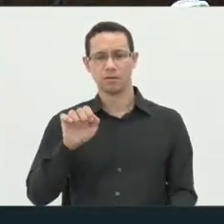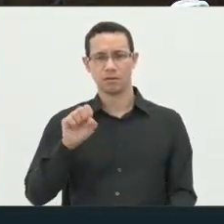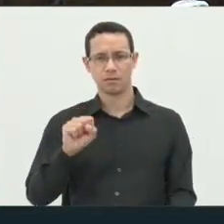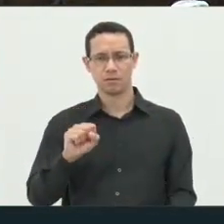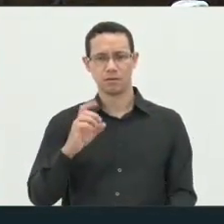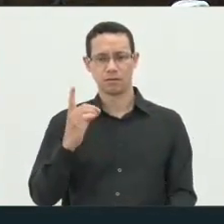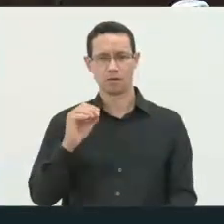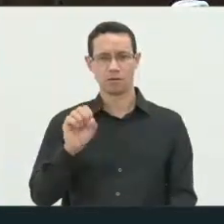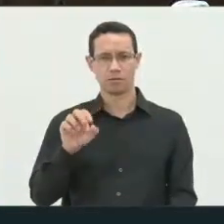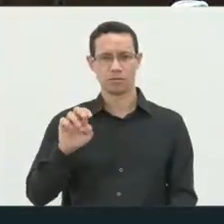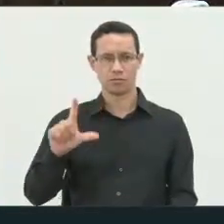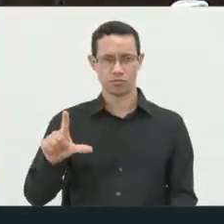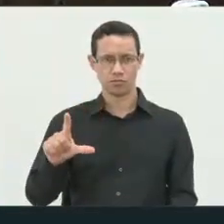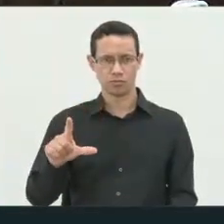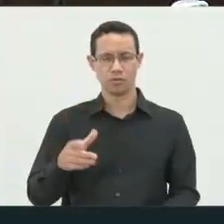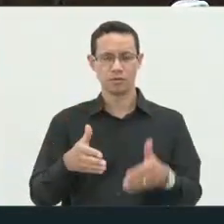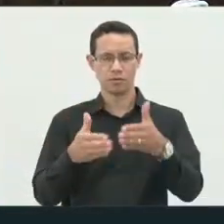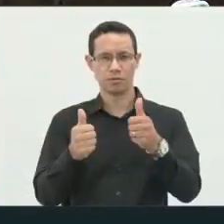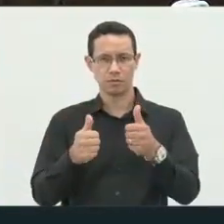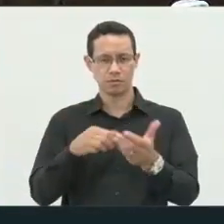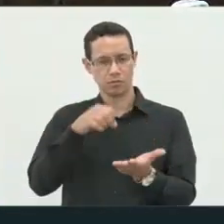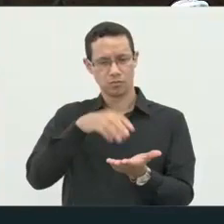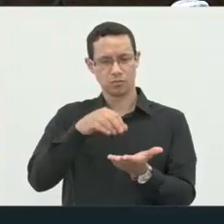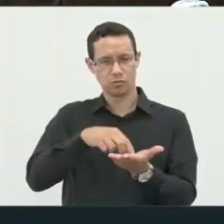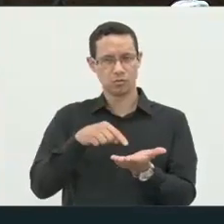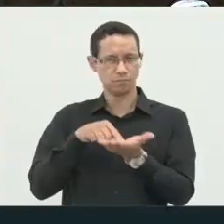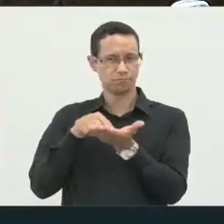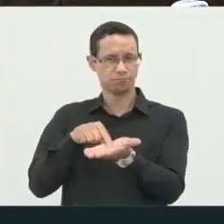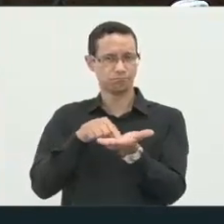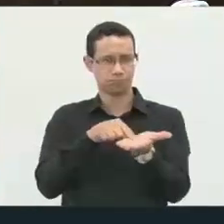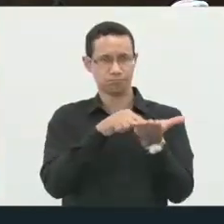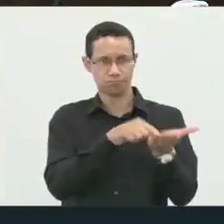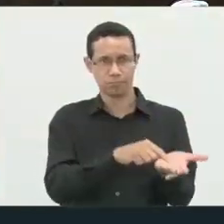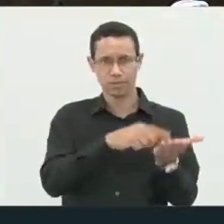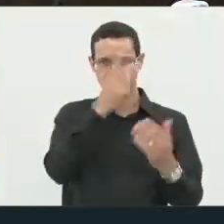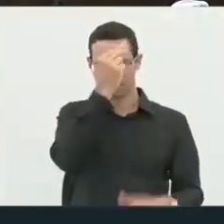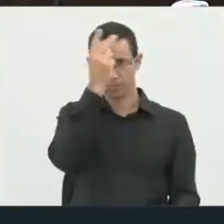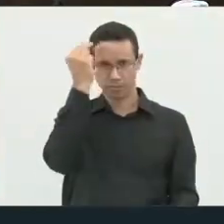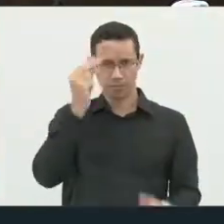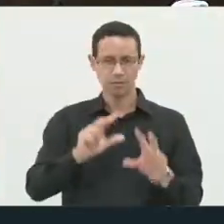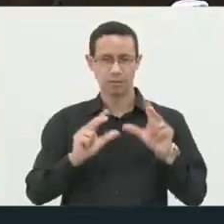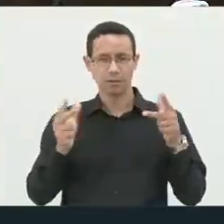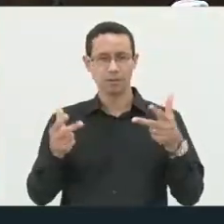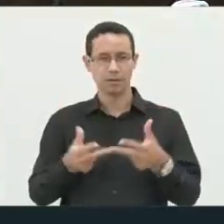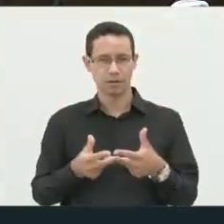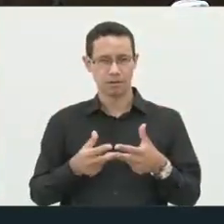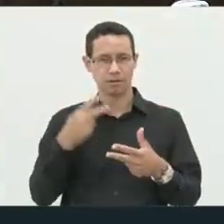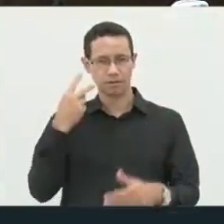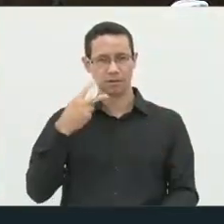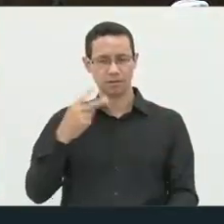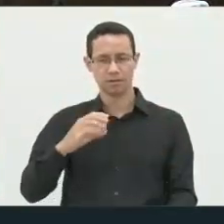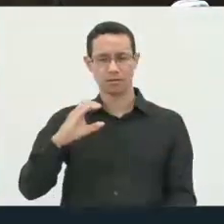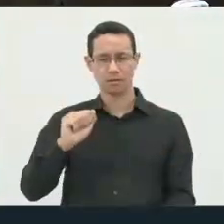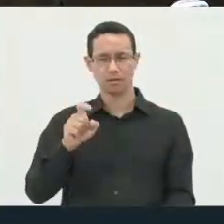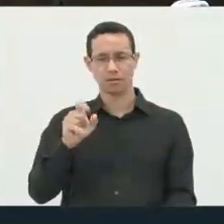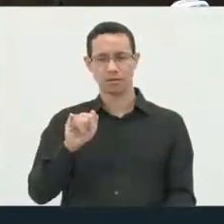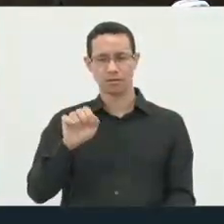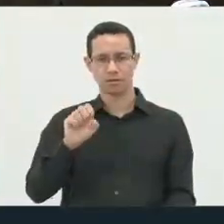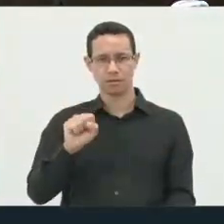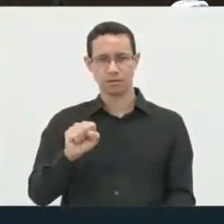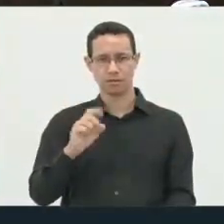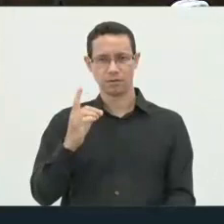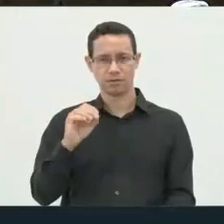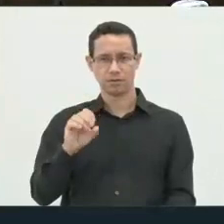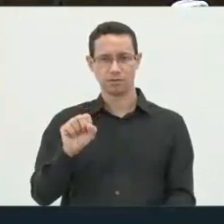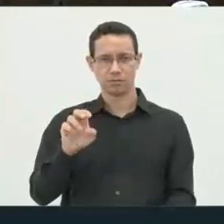seja enviado cópia as seguintes autoridades prefeitura e Câmara dos Vereadores de Caxias do Sul sala das sessões